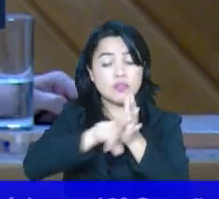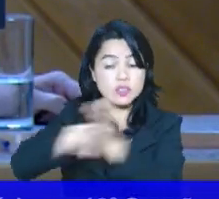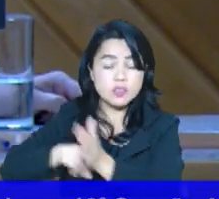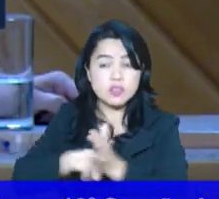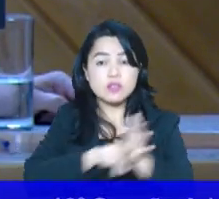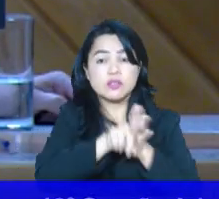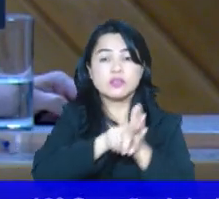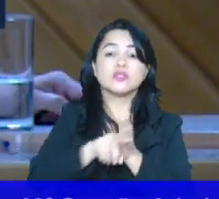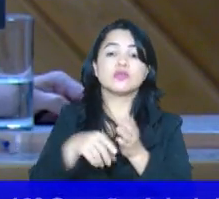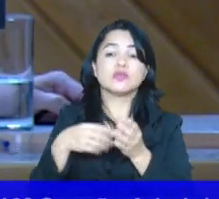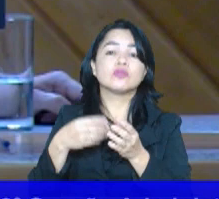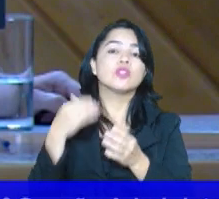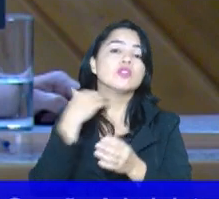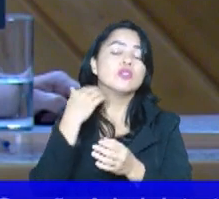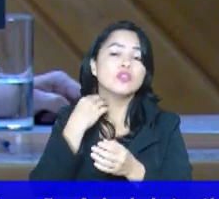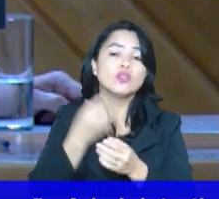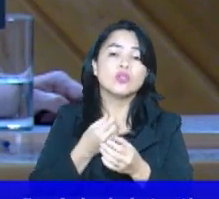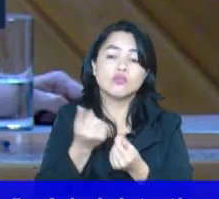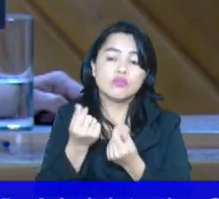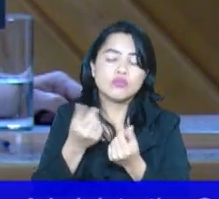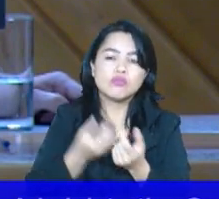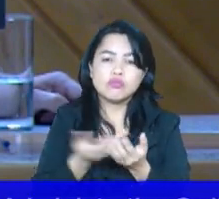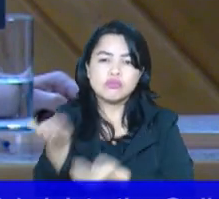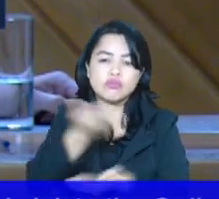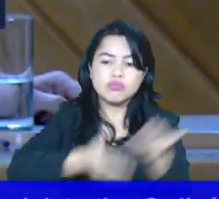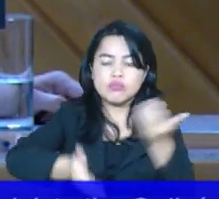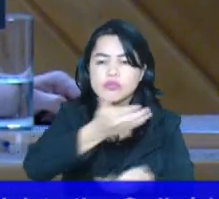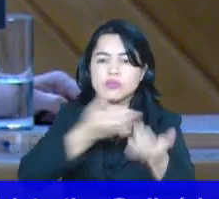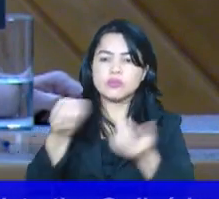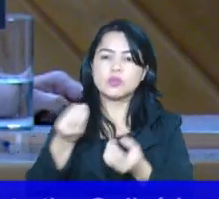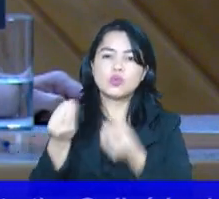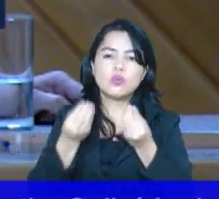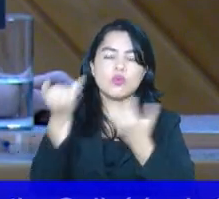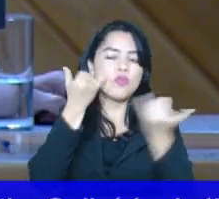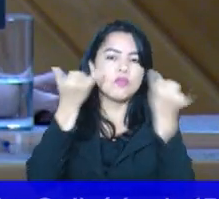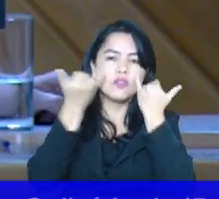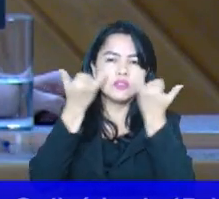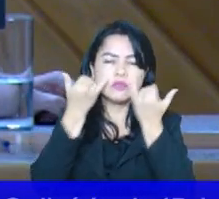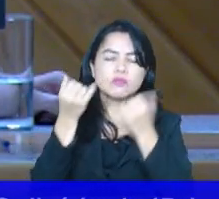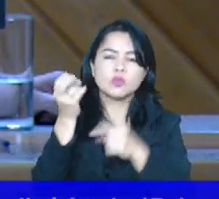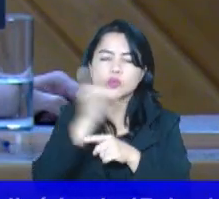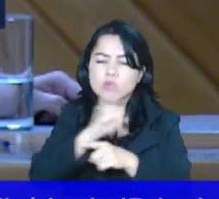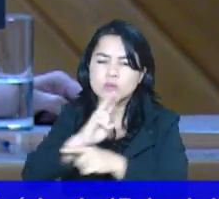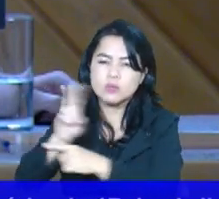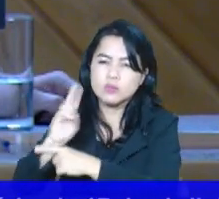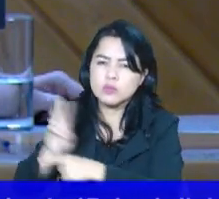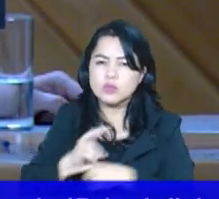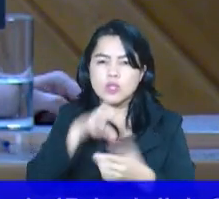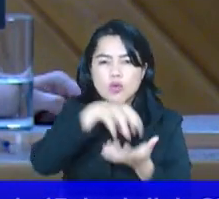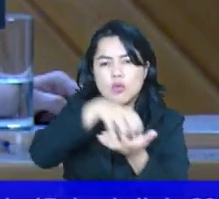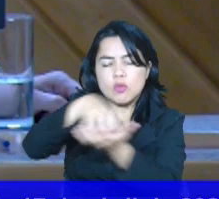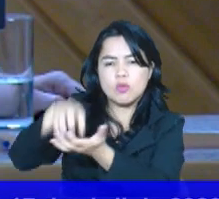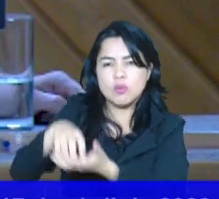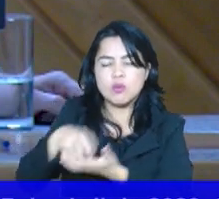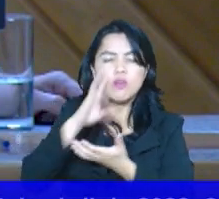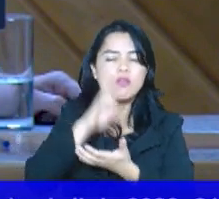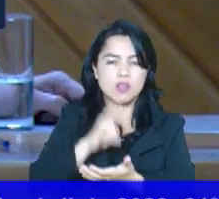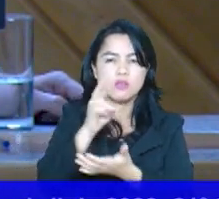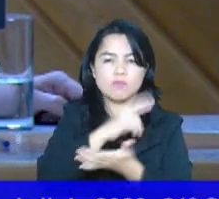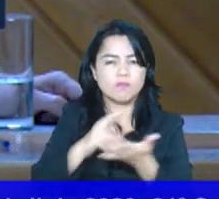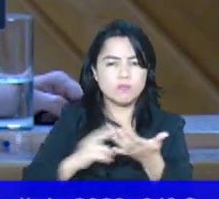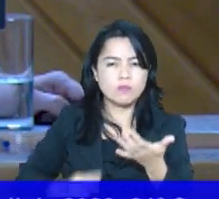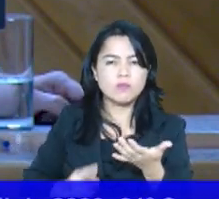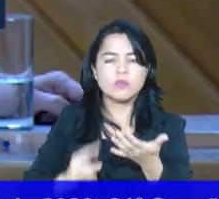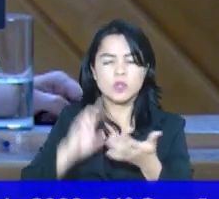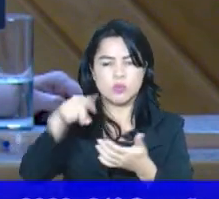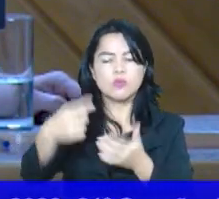movimentação financeira por meio do compartilhamento de informações entre os órgãos de controle, conforme se verifica nas ementas que, por oportuno, trago